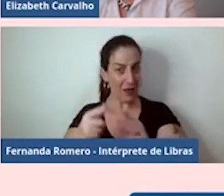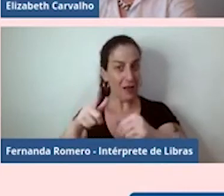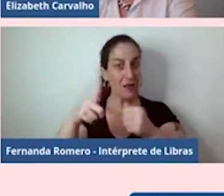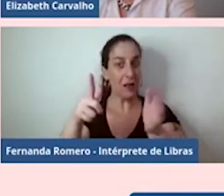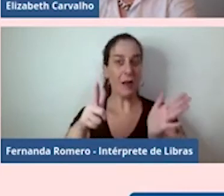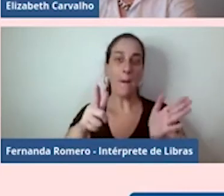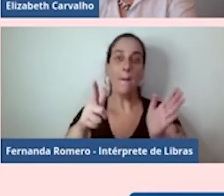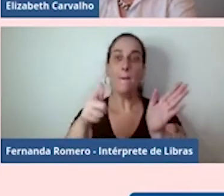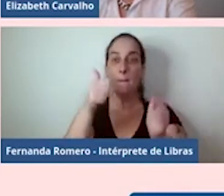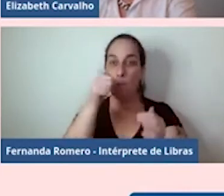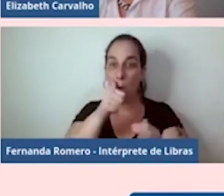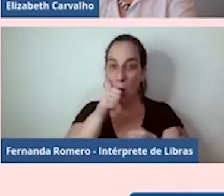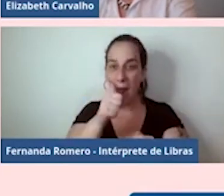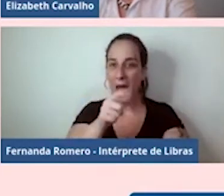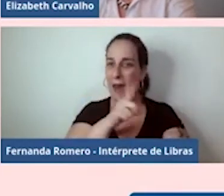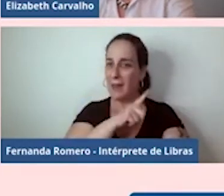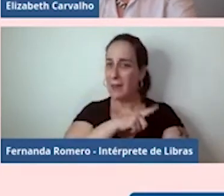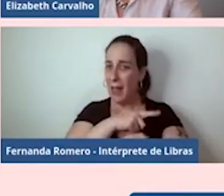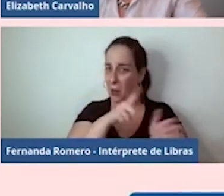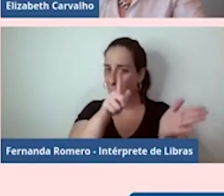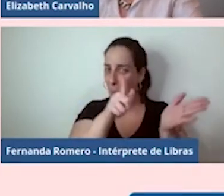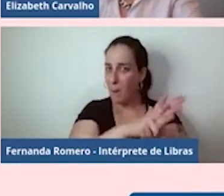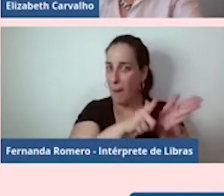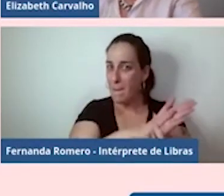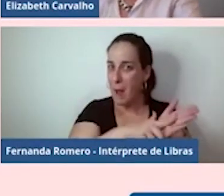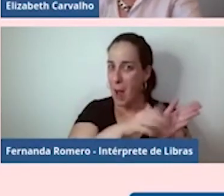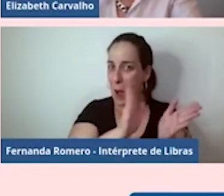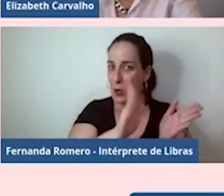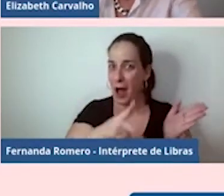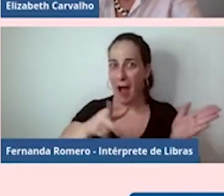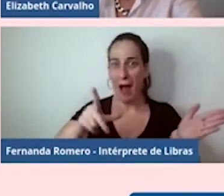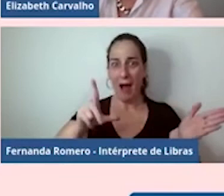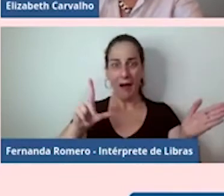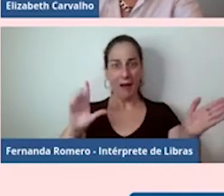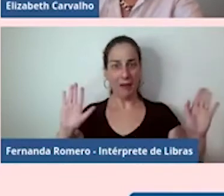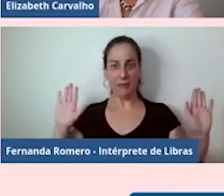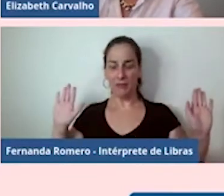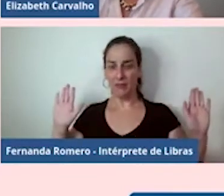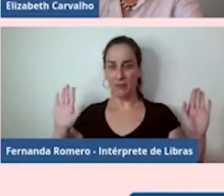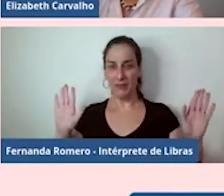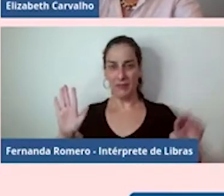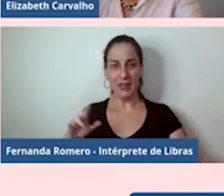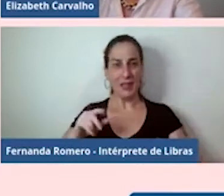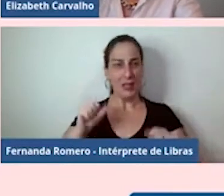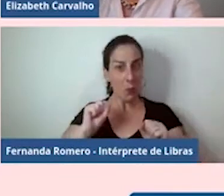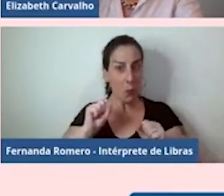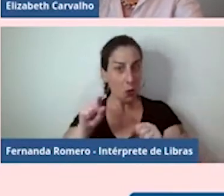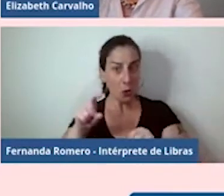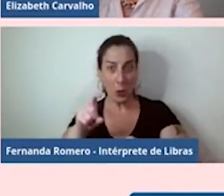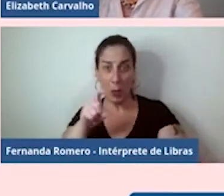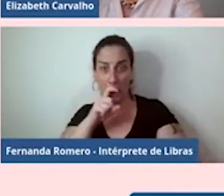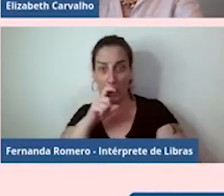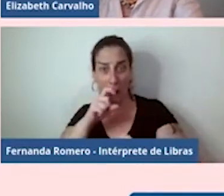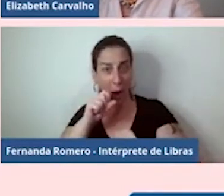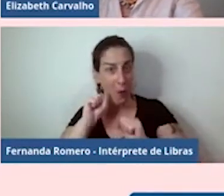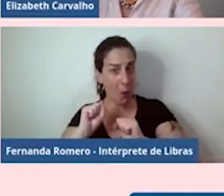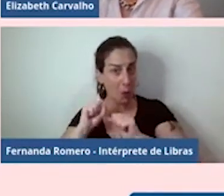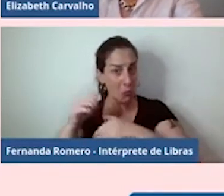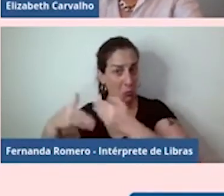as mulheres de antemão, quando que, na verdade, pode ser que até o pai desempenhasse muito